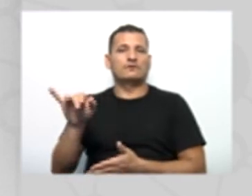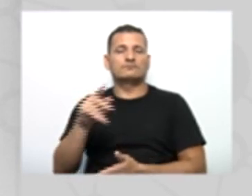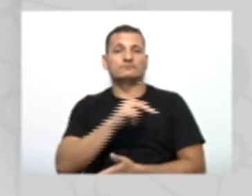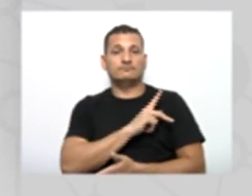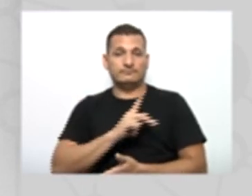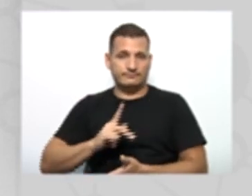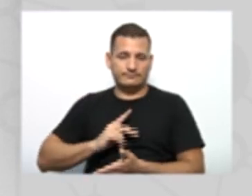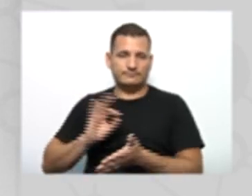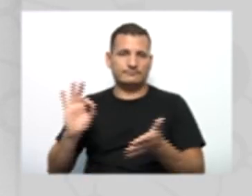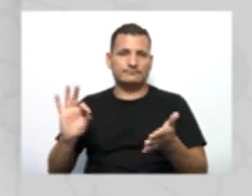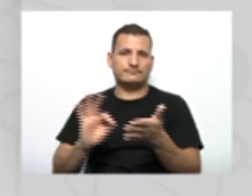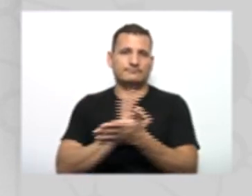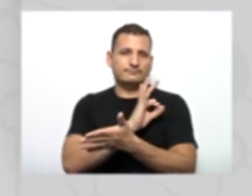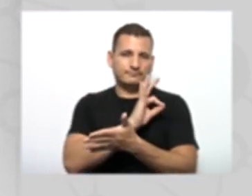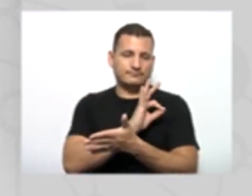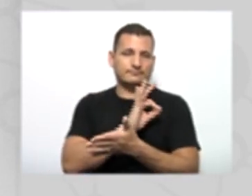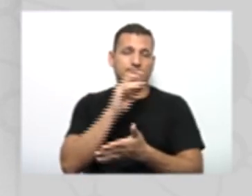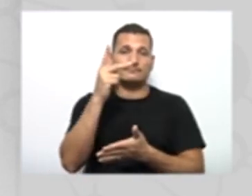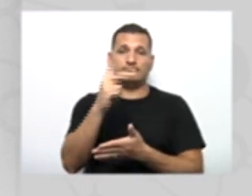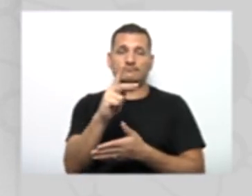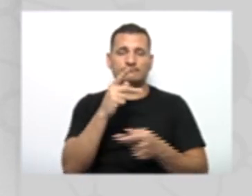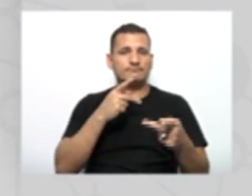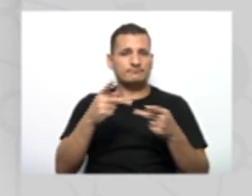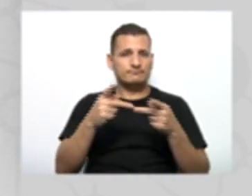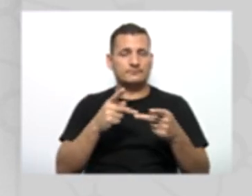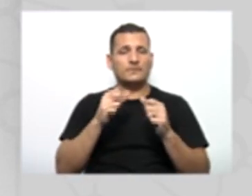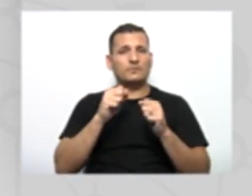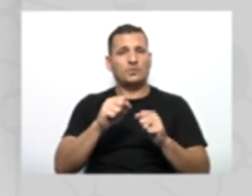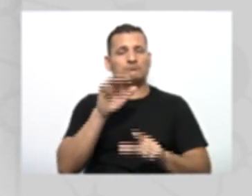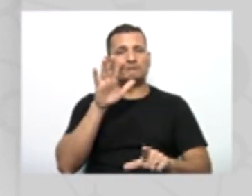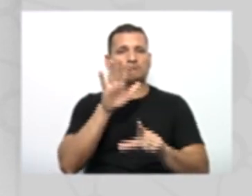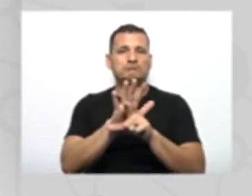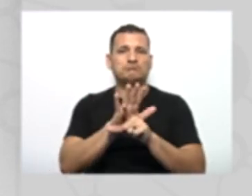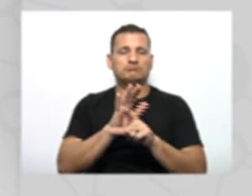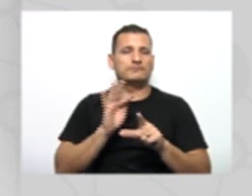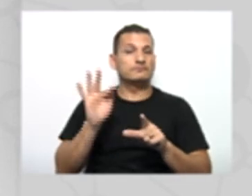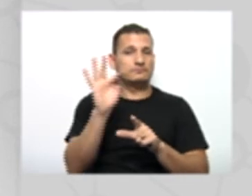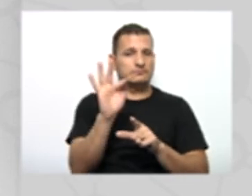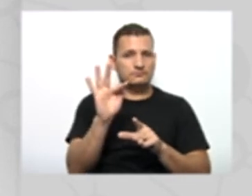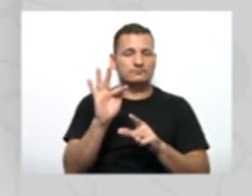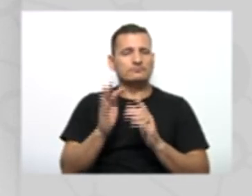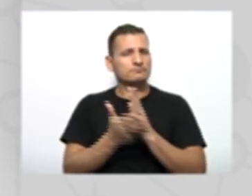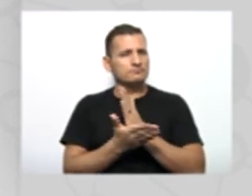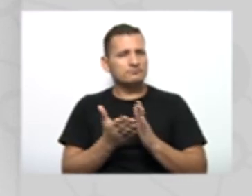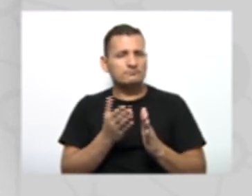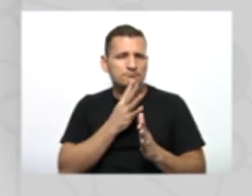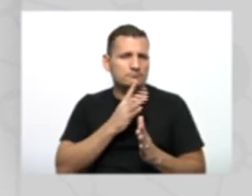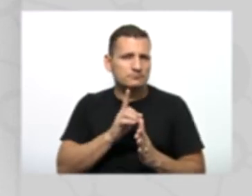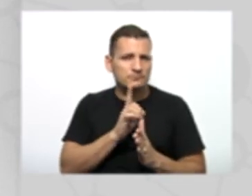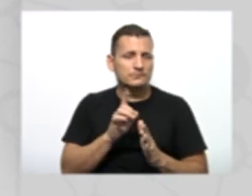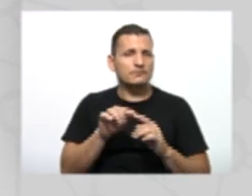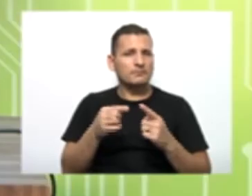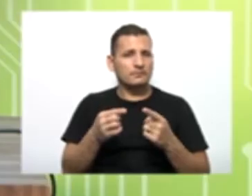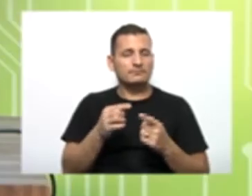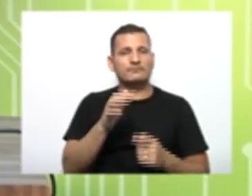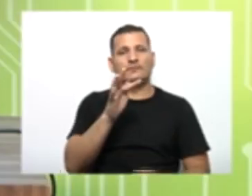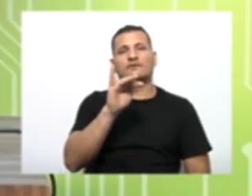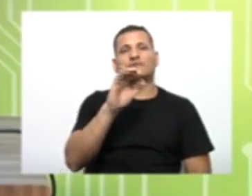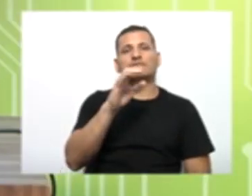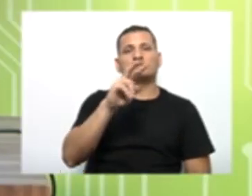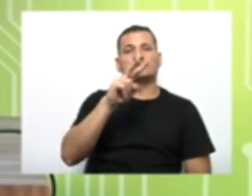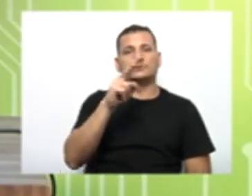mesma percepção que o aluno tem dos problemas que os alunos estão enfrentando. Concordam comigo? Né? Quem concorda comigo aí? Eu acho